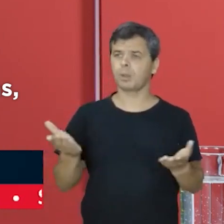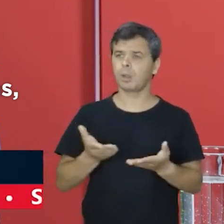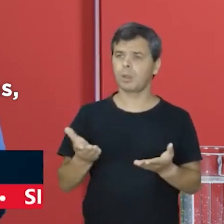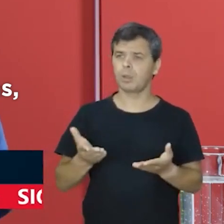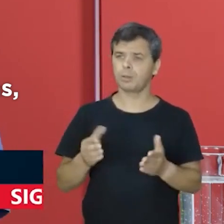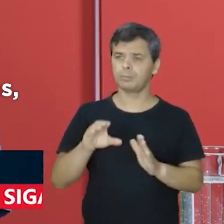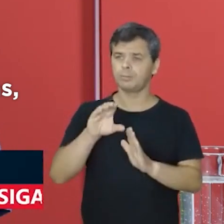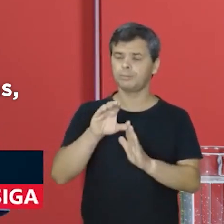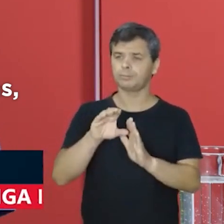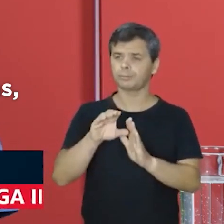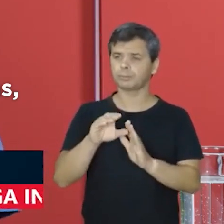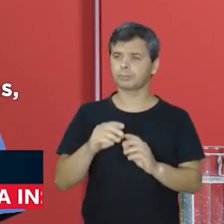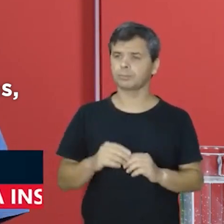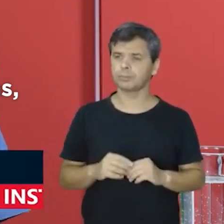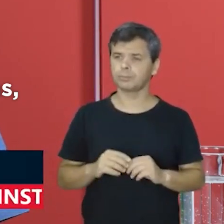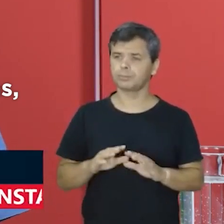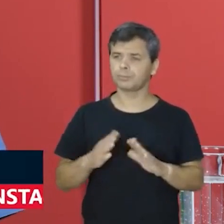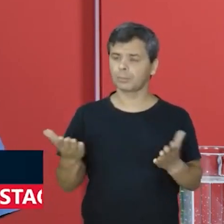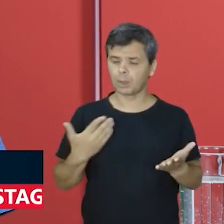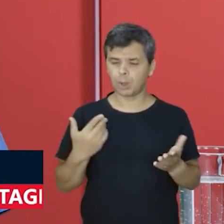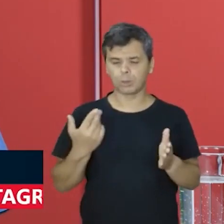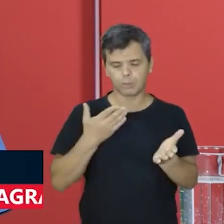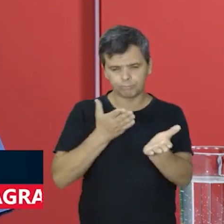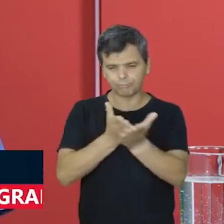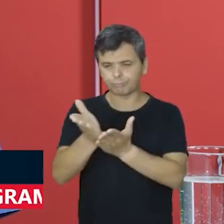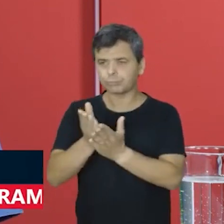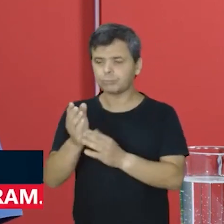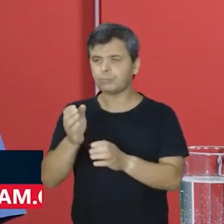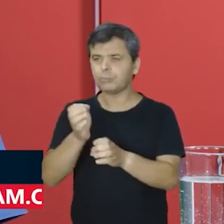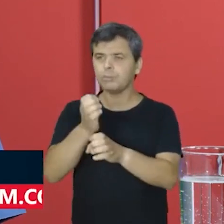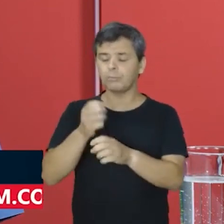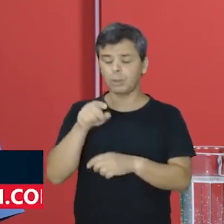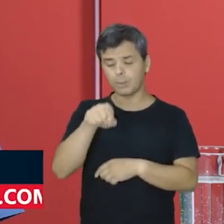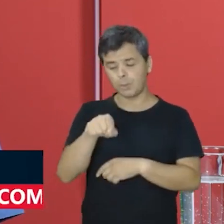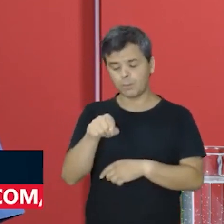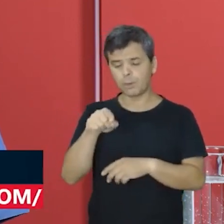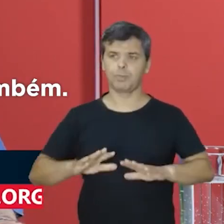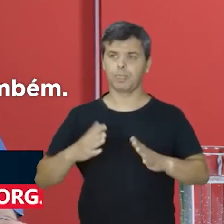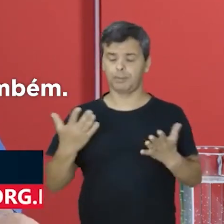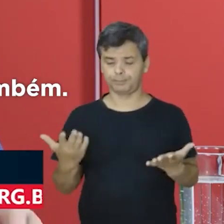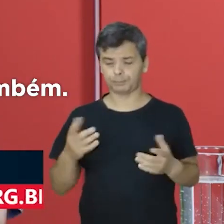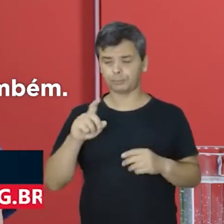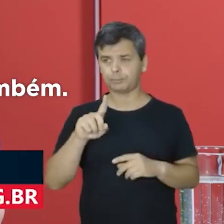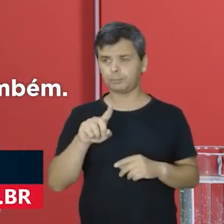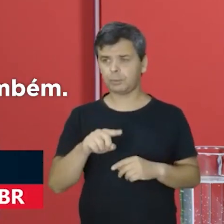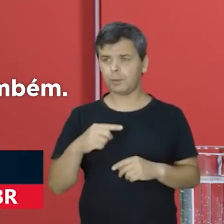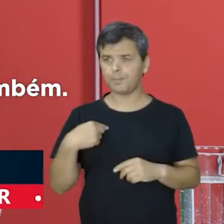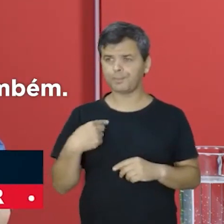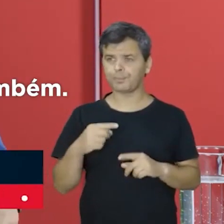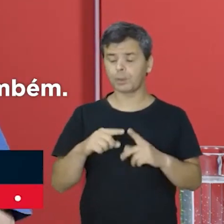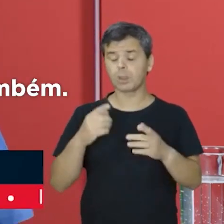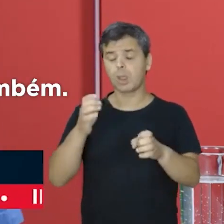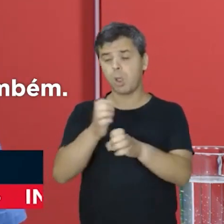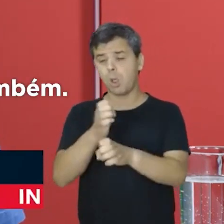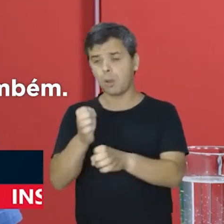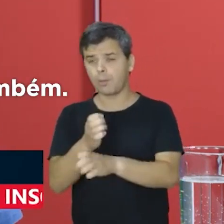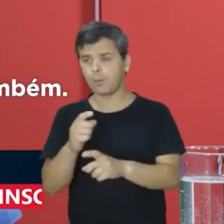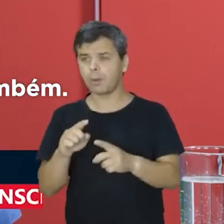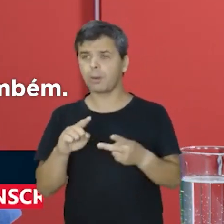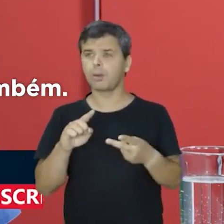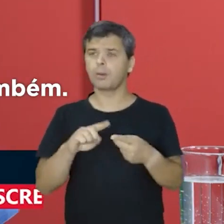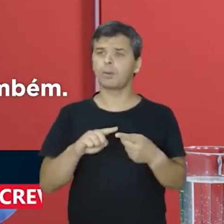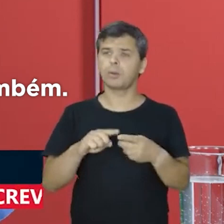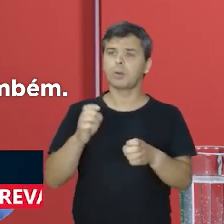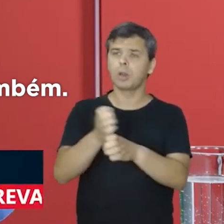as vertentes que serão construídas, esse povo vai poder ter água. E tem dessas obras, por exemplo,